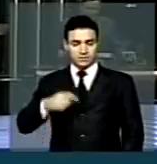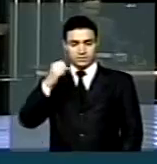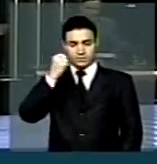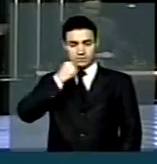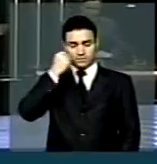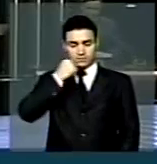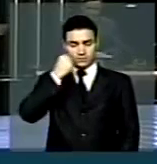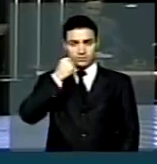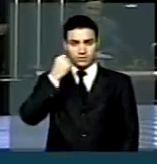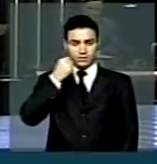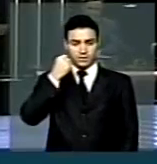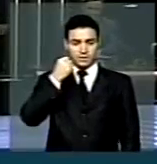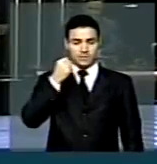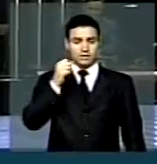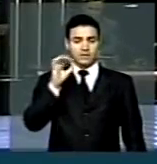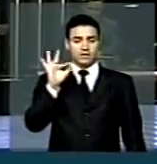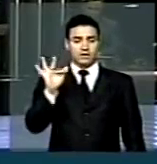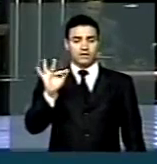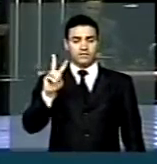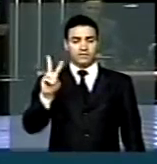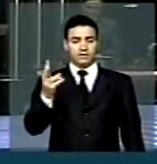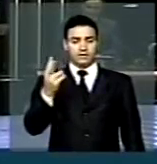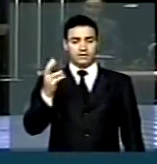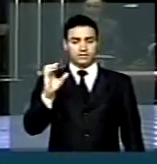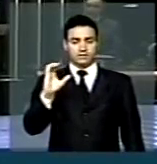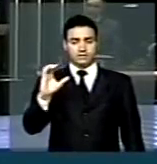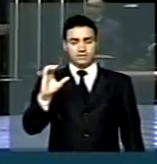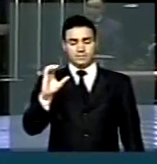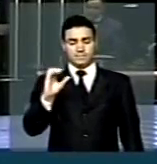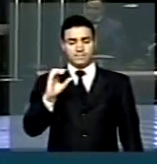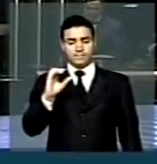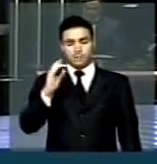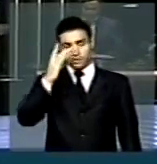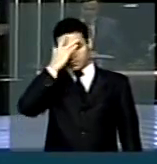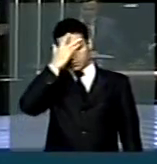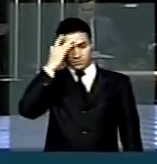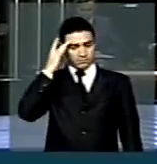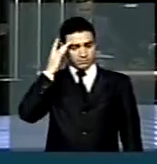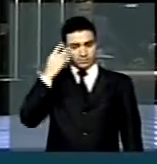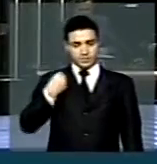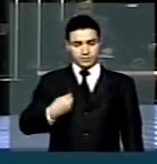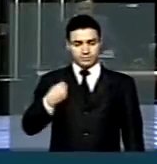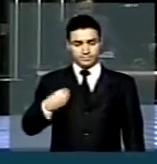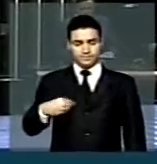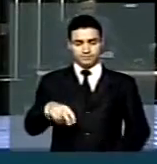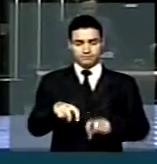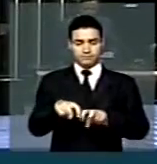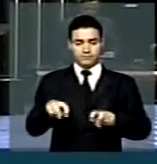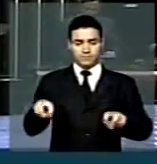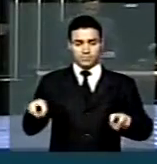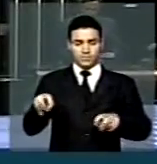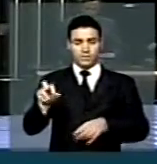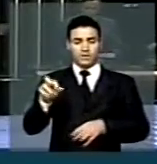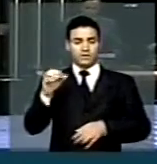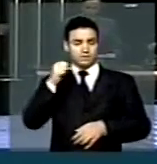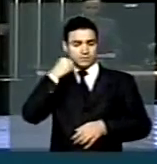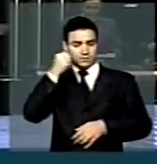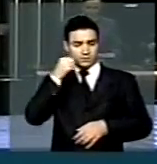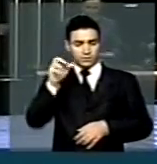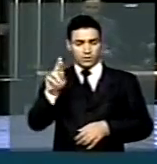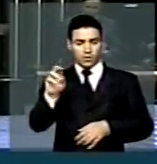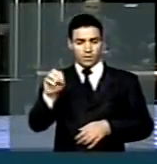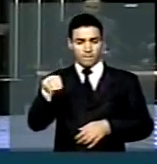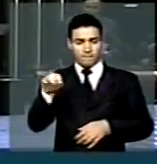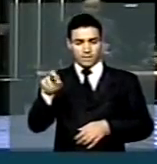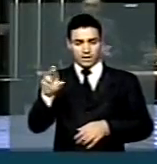senador Fernando Henrique Cardoso, senhores membros da mesa diretora, senador Romero Jucá,